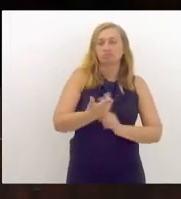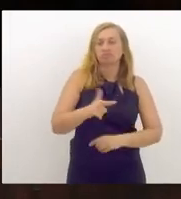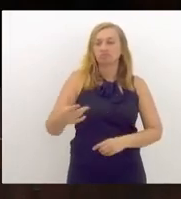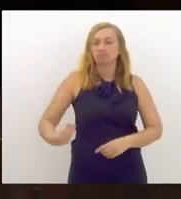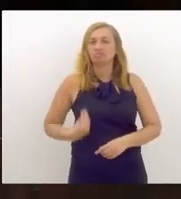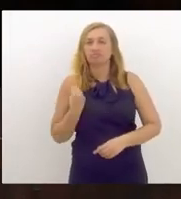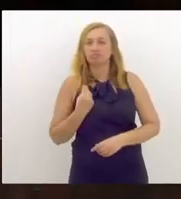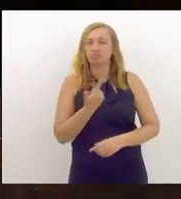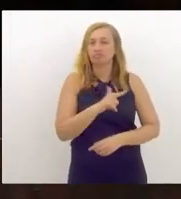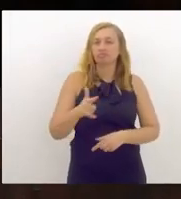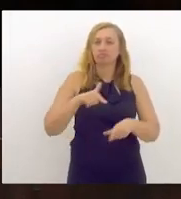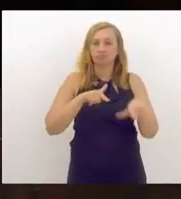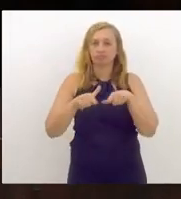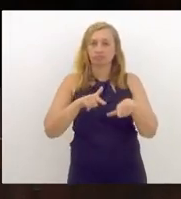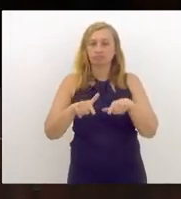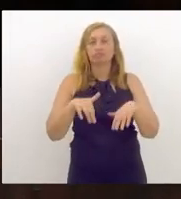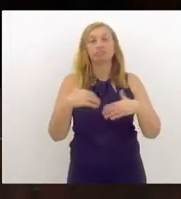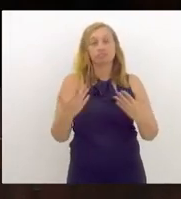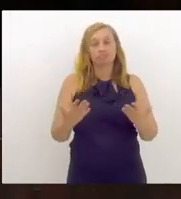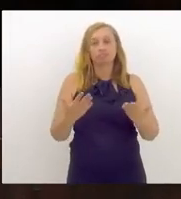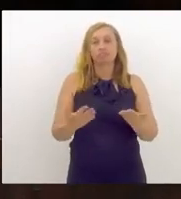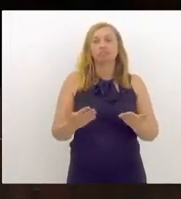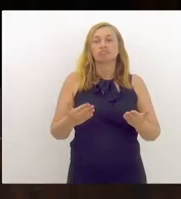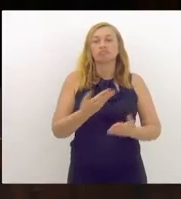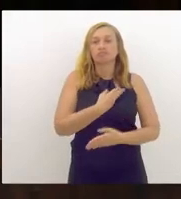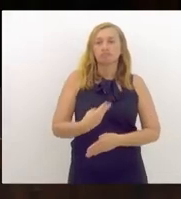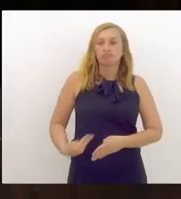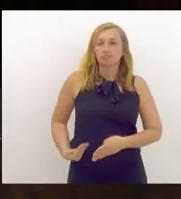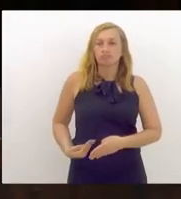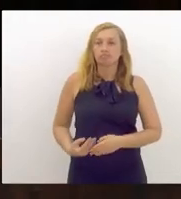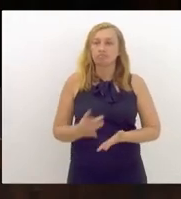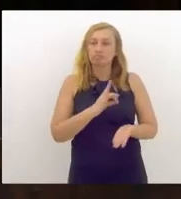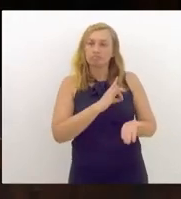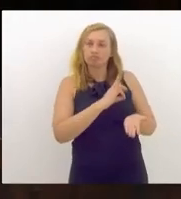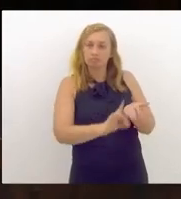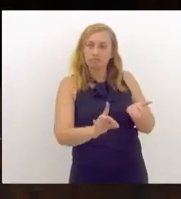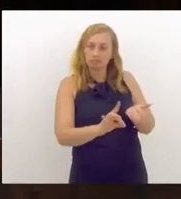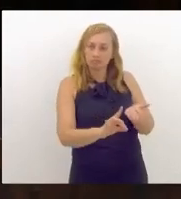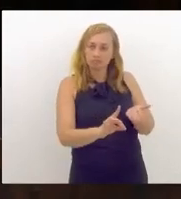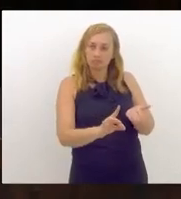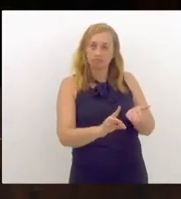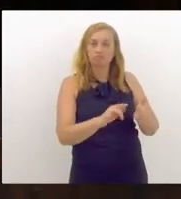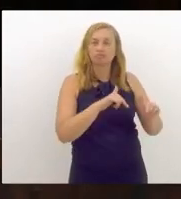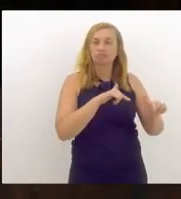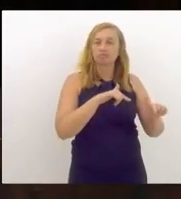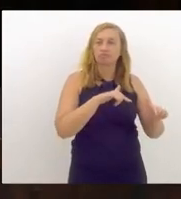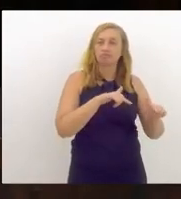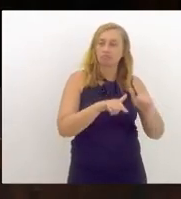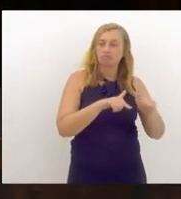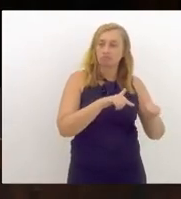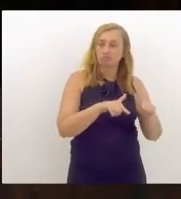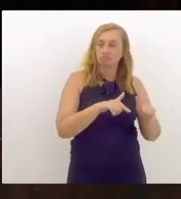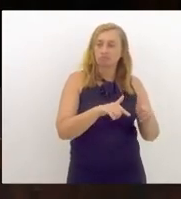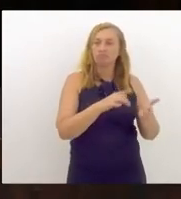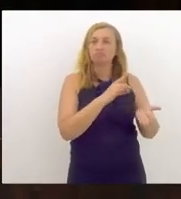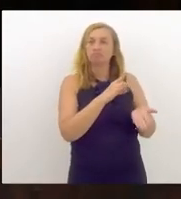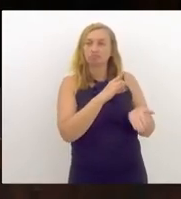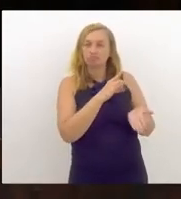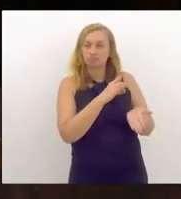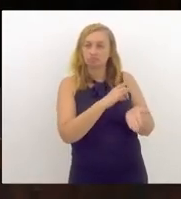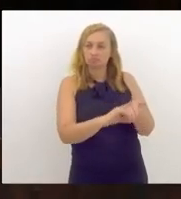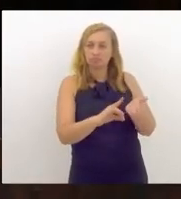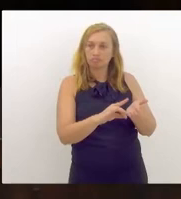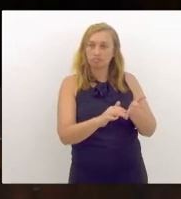sem o trabalho e não é à toa que aqueles governos que são Inimigos da civilização que são inimigos do Progresso da humanidade